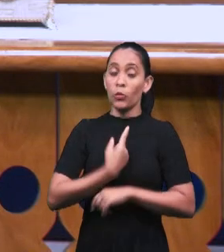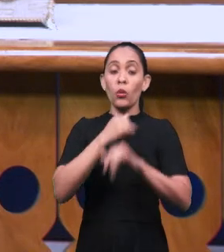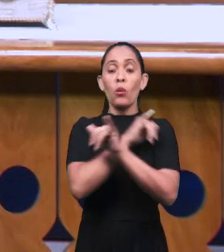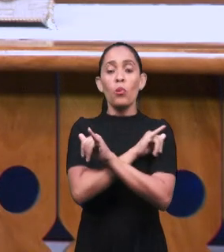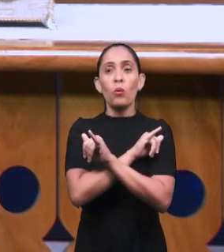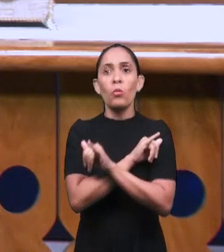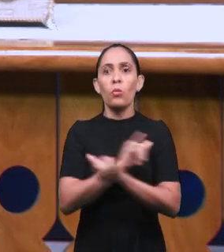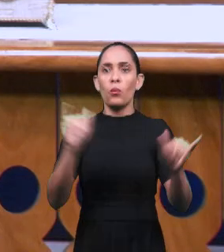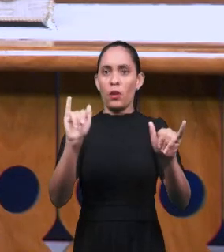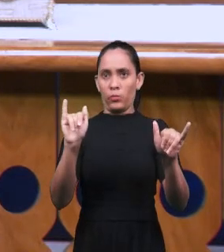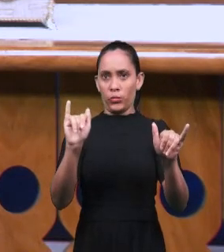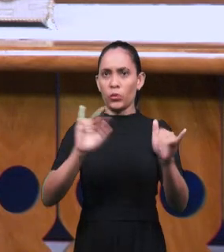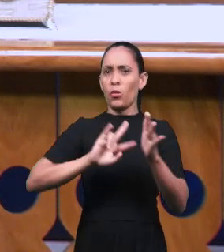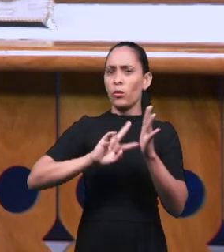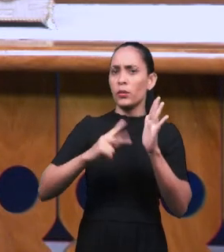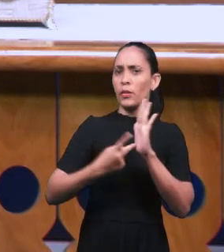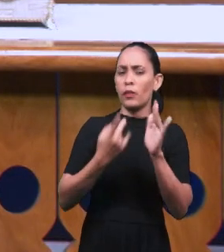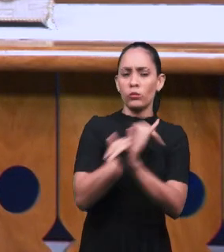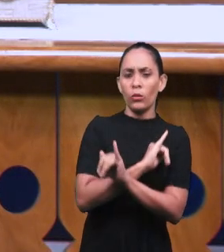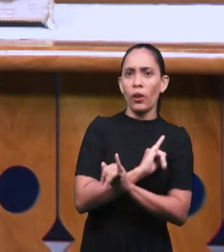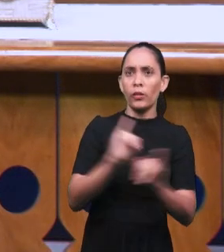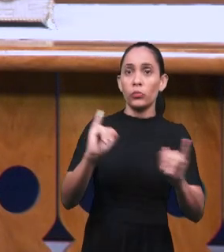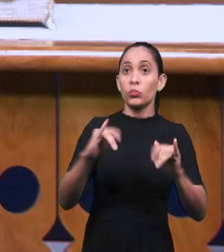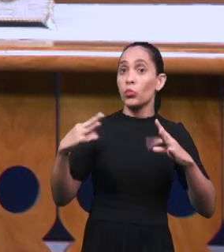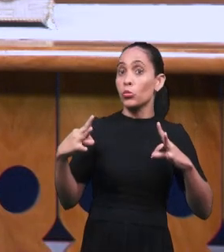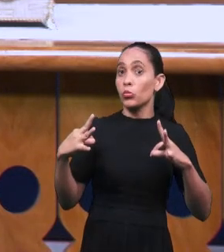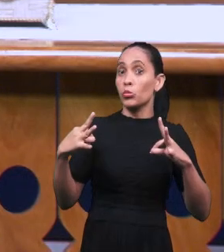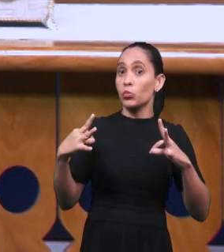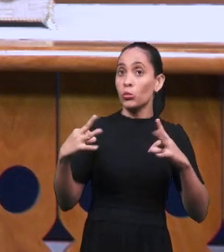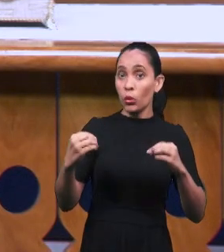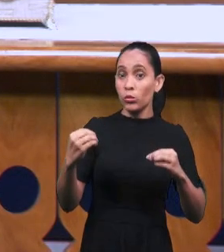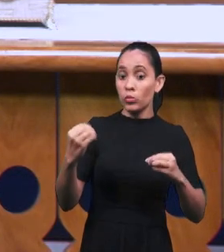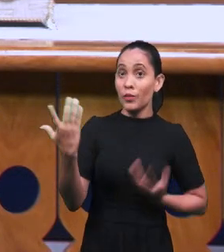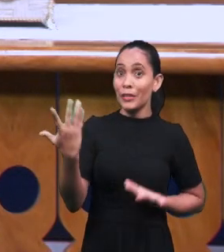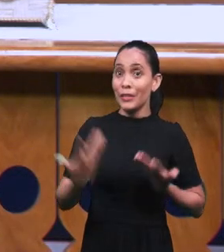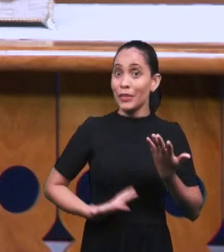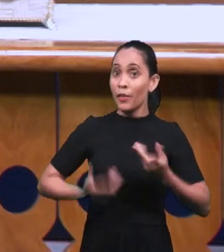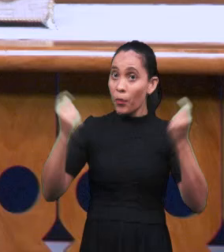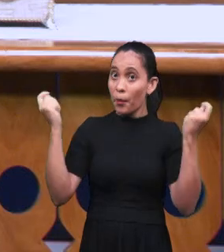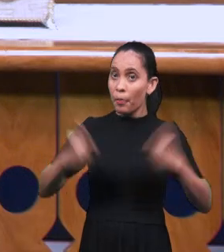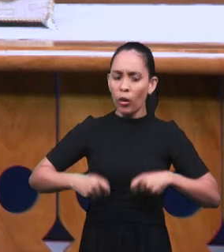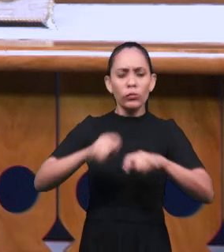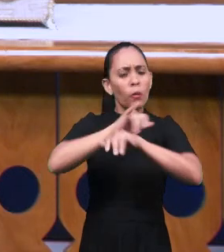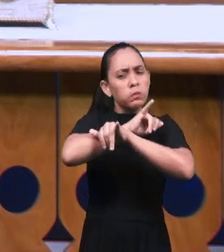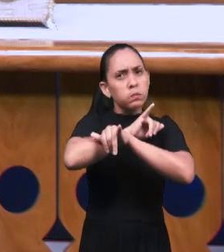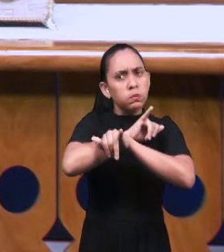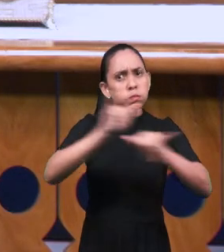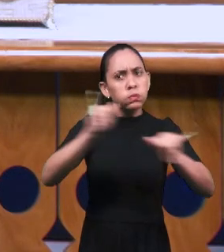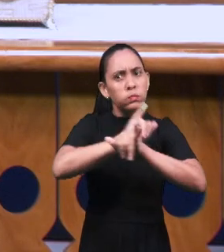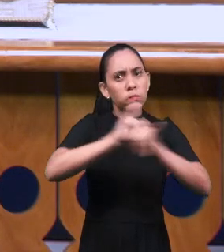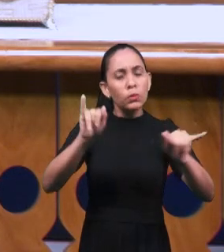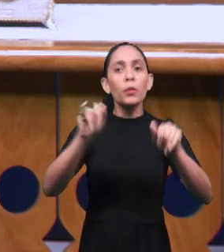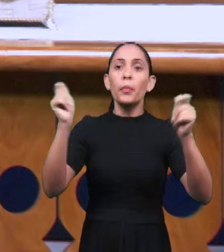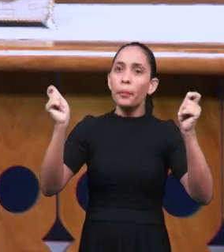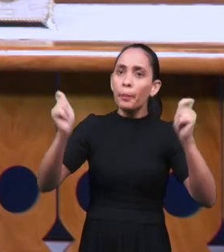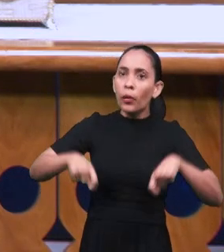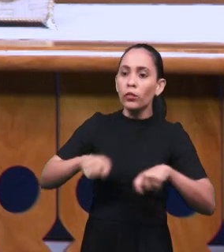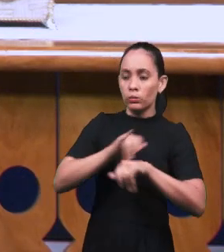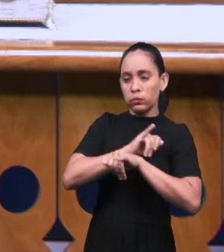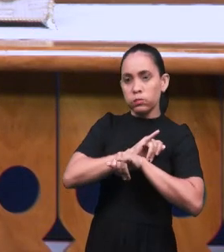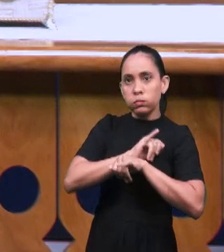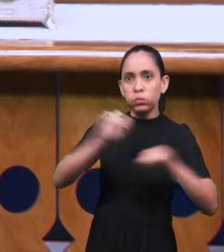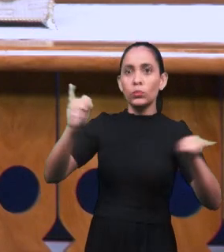proclamação. Qualquer crente pode proclamar. Por quê? O que ele vai proclamar? O